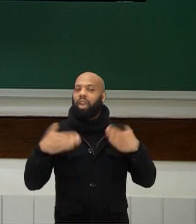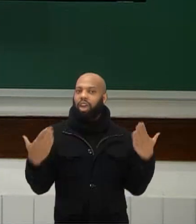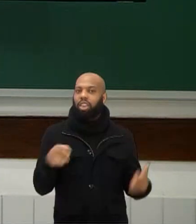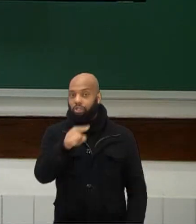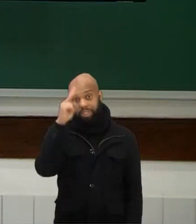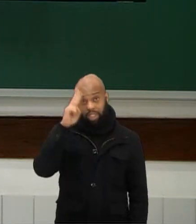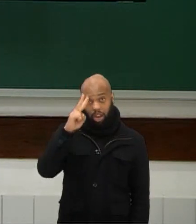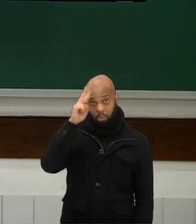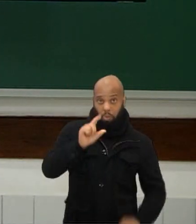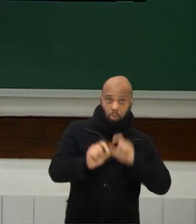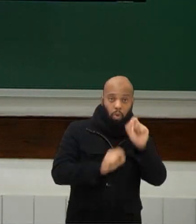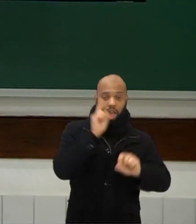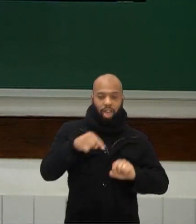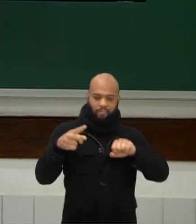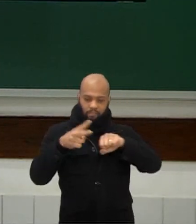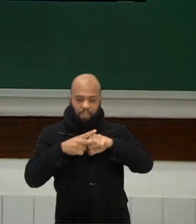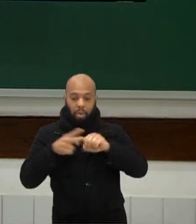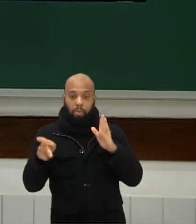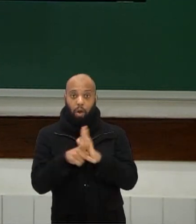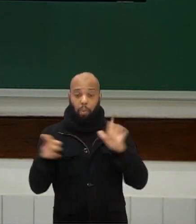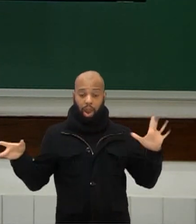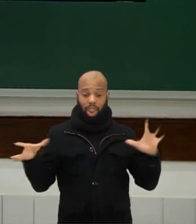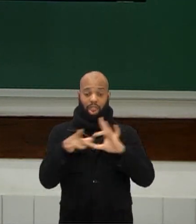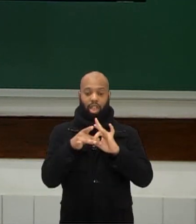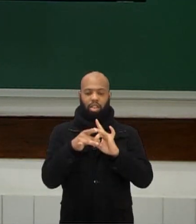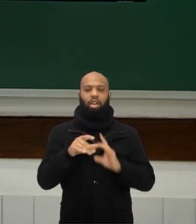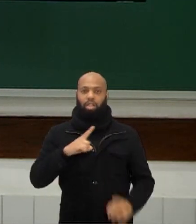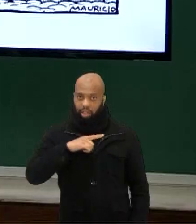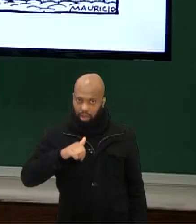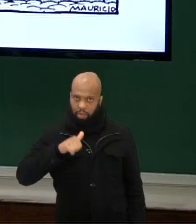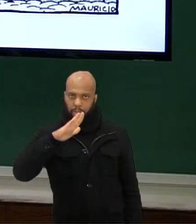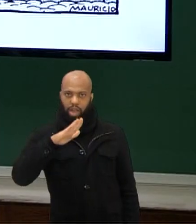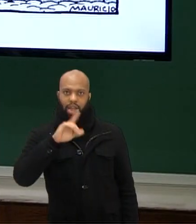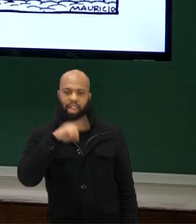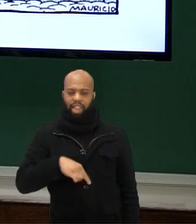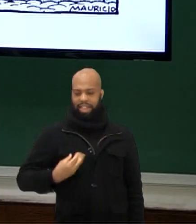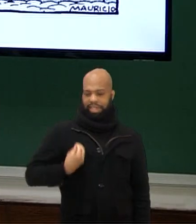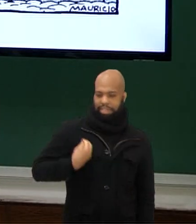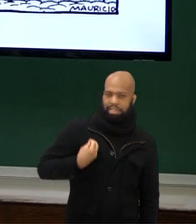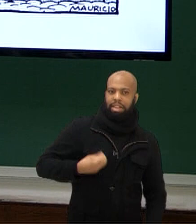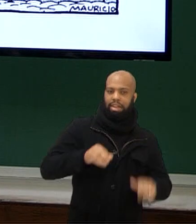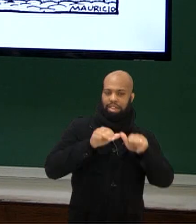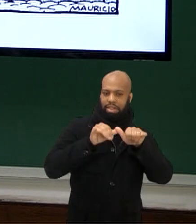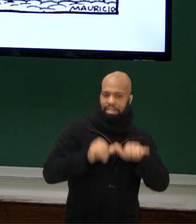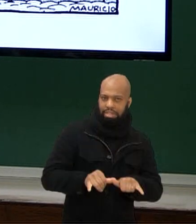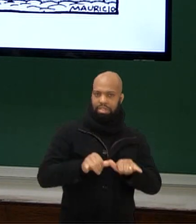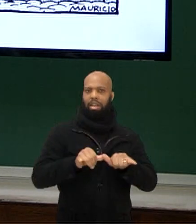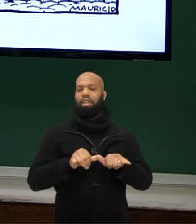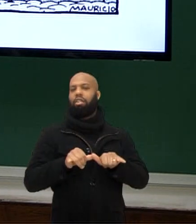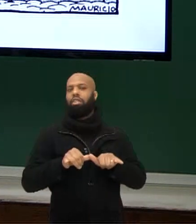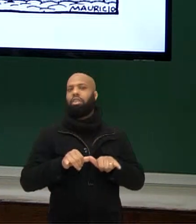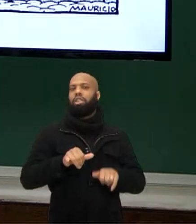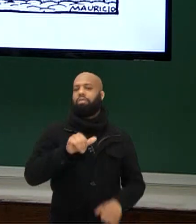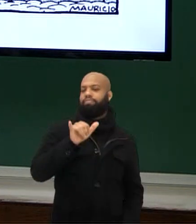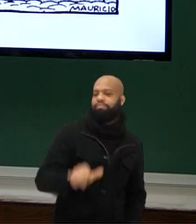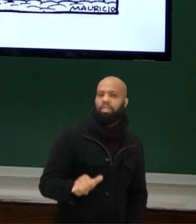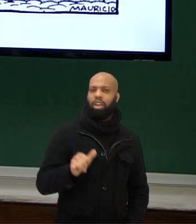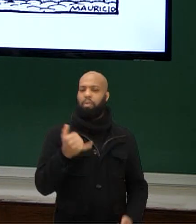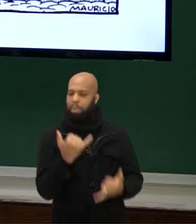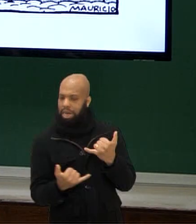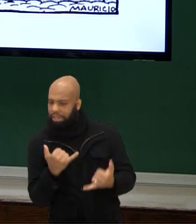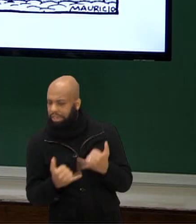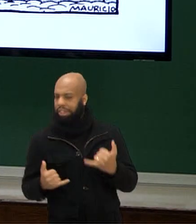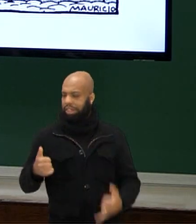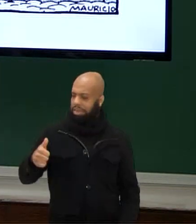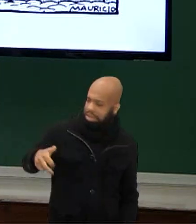Então, relembraram aí os verbos de ligação, os mais comuns? Ser, estar, andar, parecer, continuar. Então, esses são